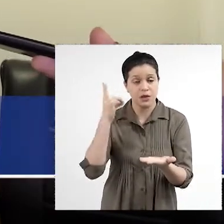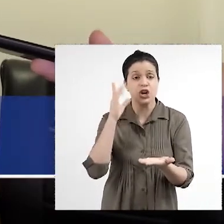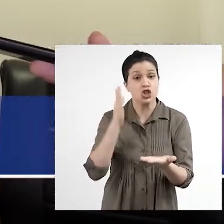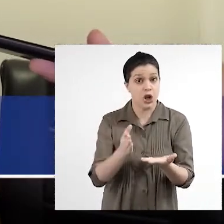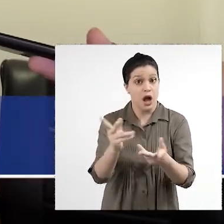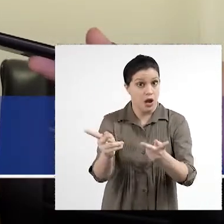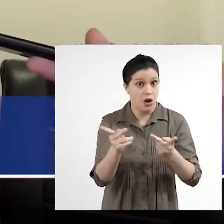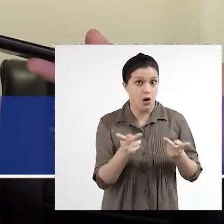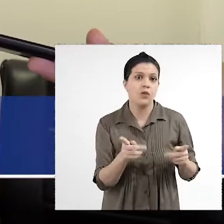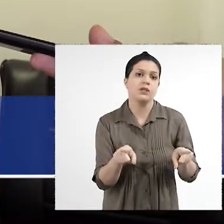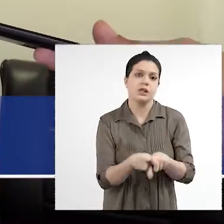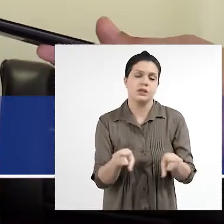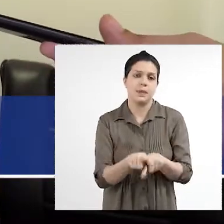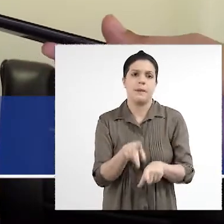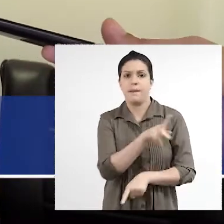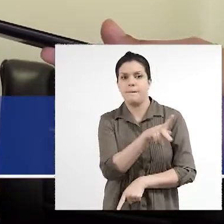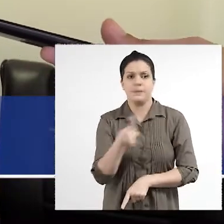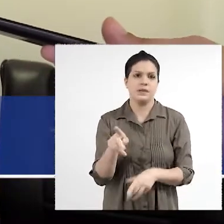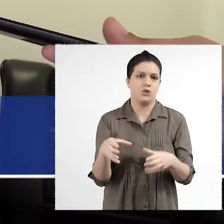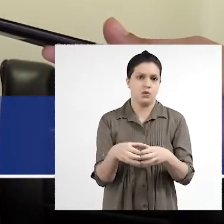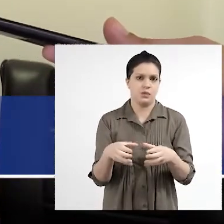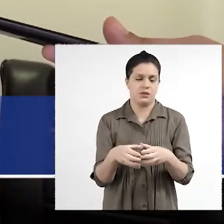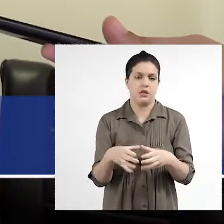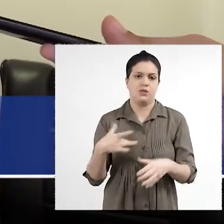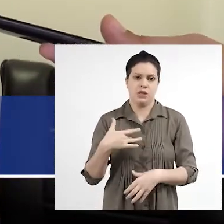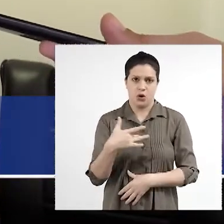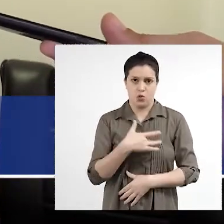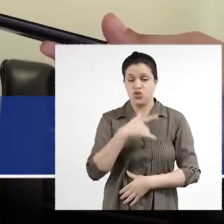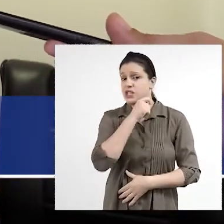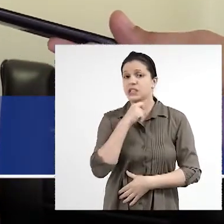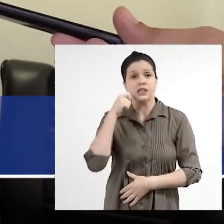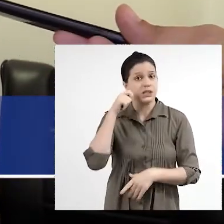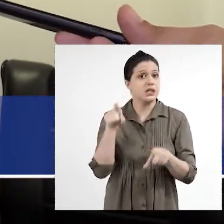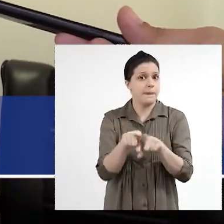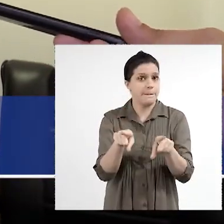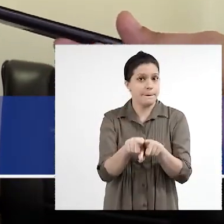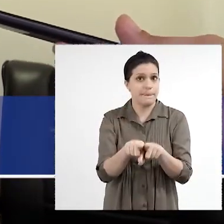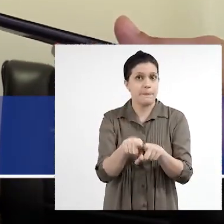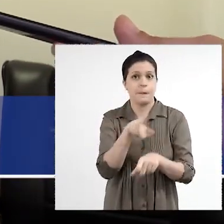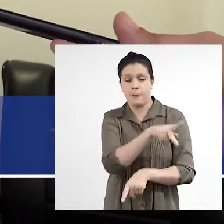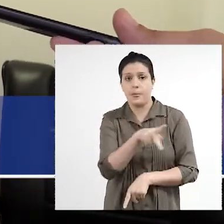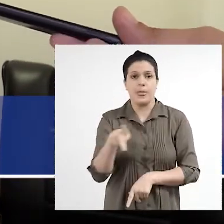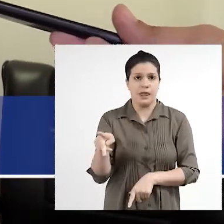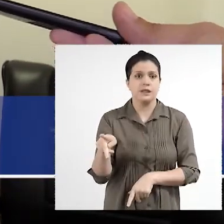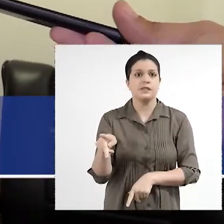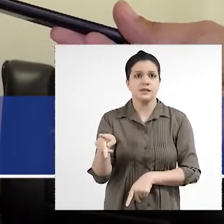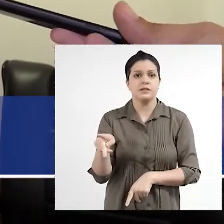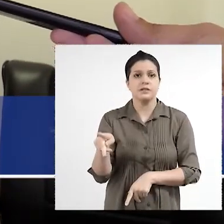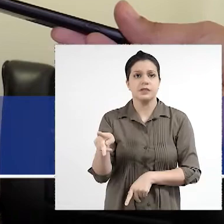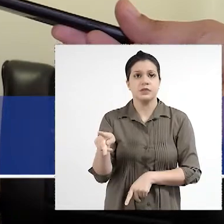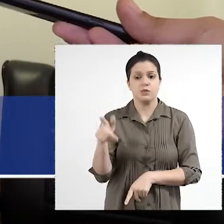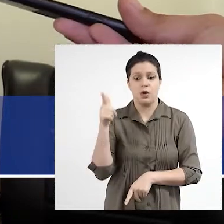já foram convidados o presidente da Comissão de Saúde, Antônio Vaz, e o presidente Lucas de Lima, a